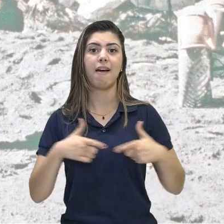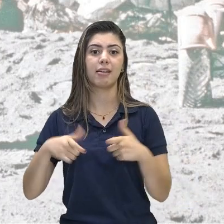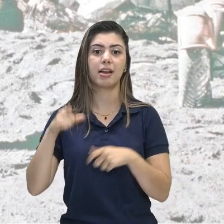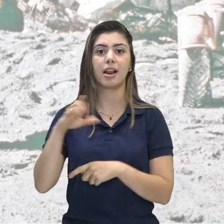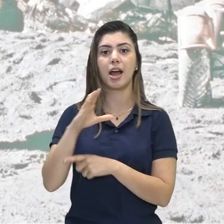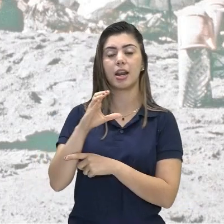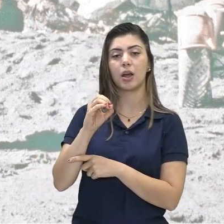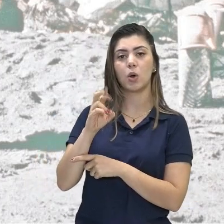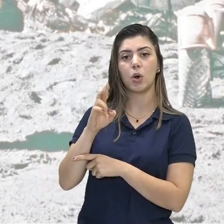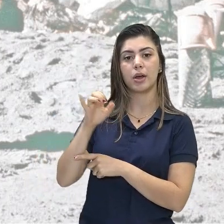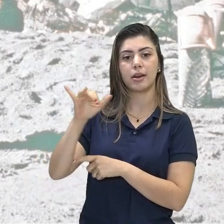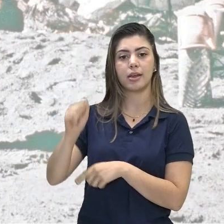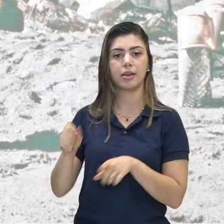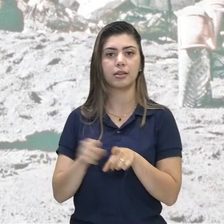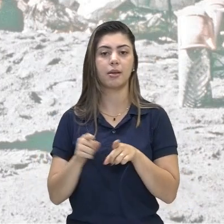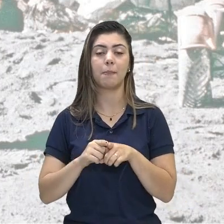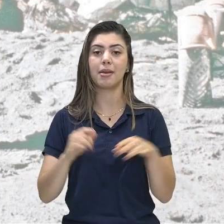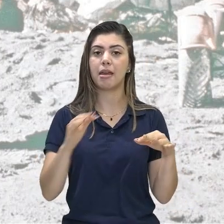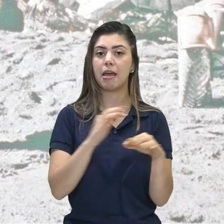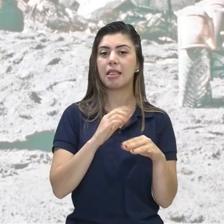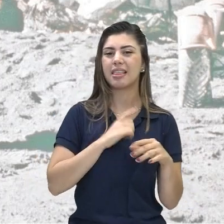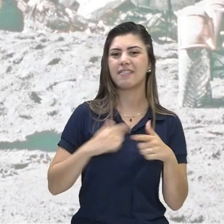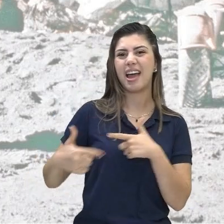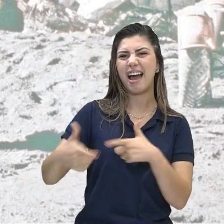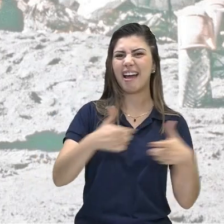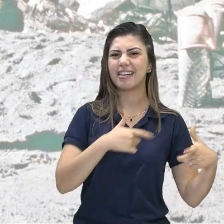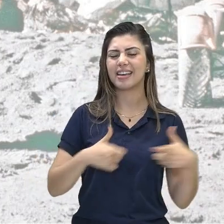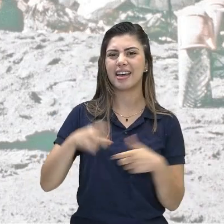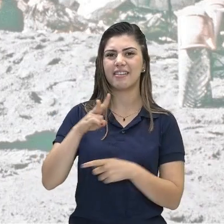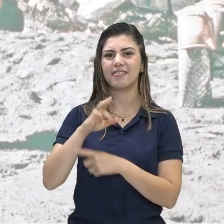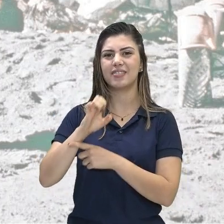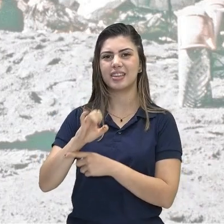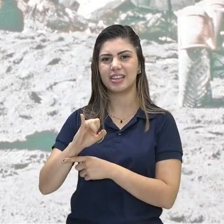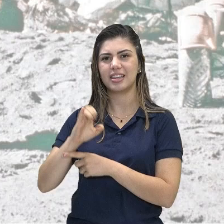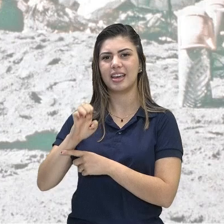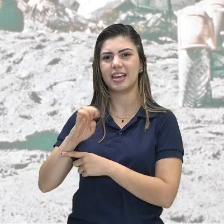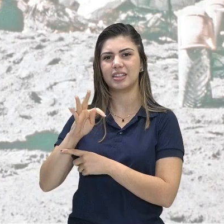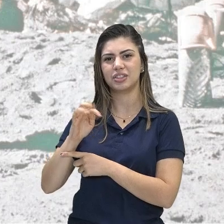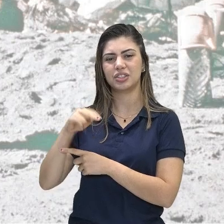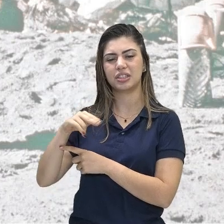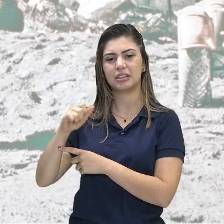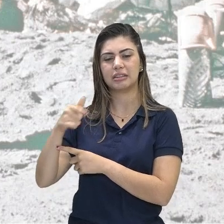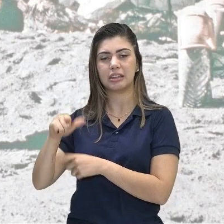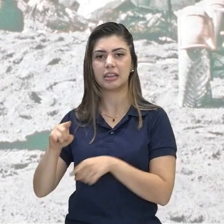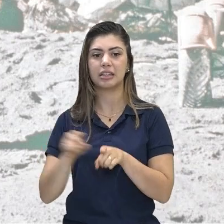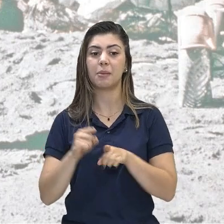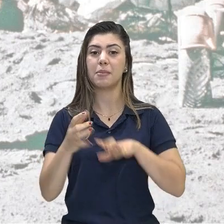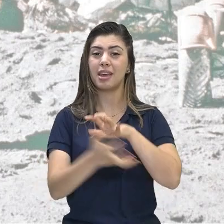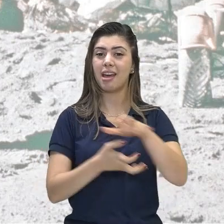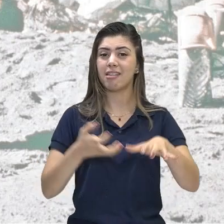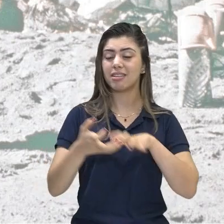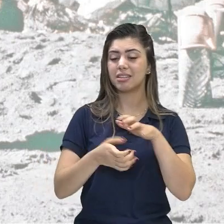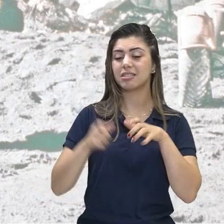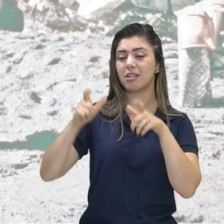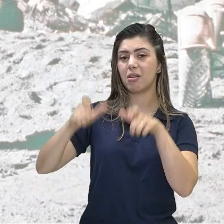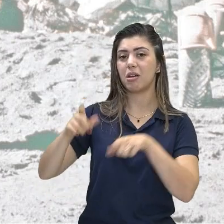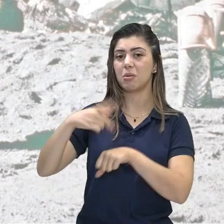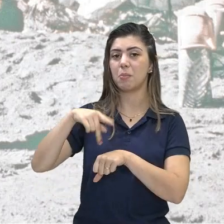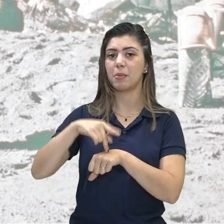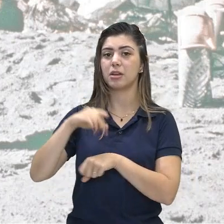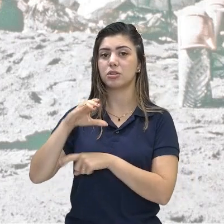do Vietnã e a crise dos mísseis em Cuba. Esses conflitos, eles foram resultados da